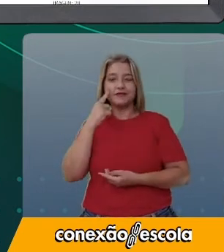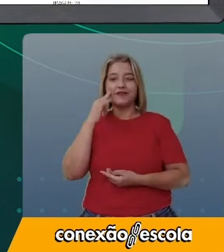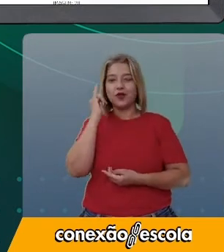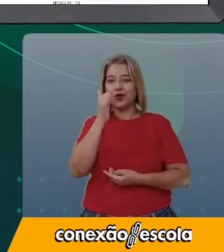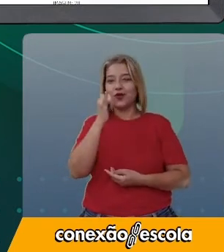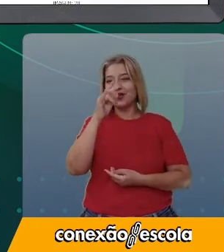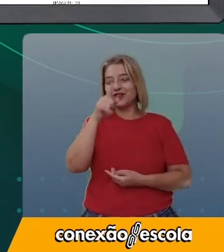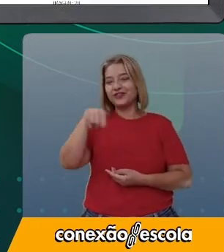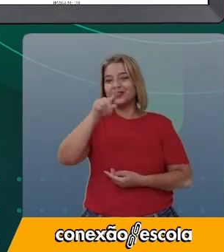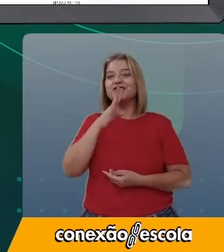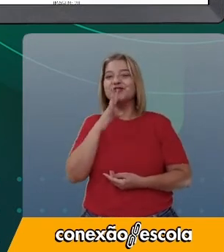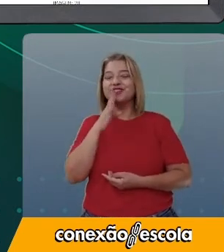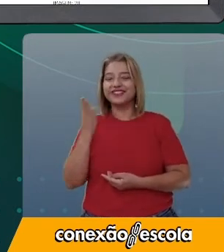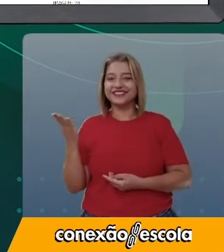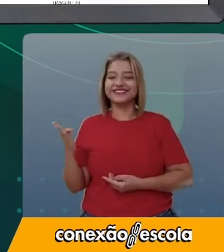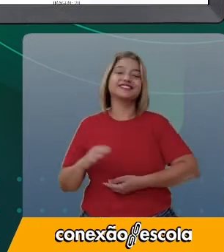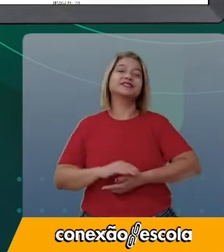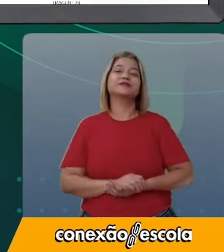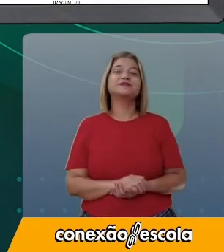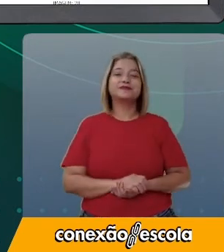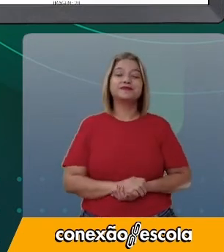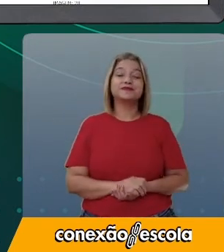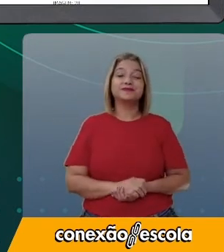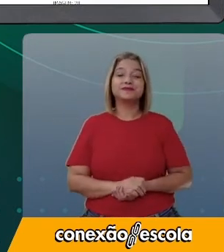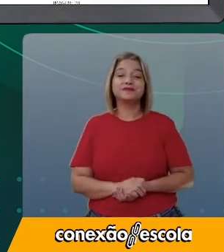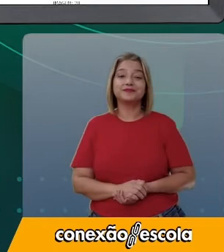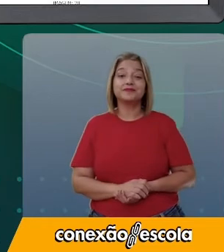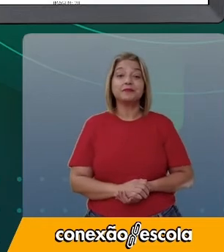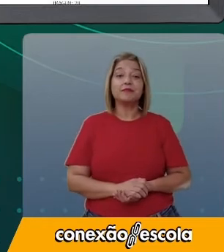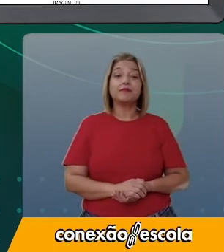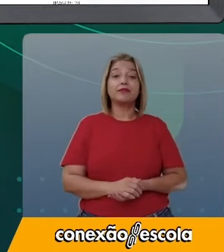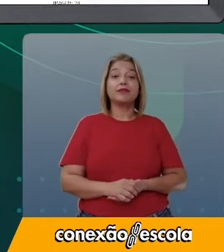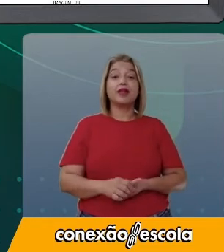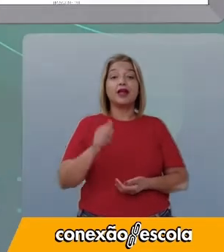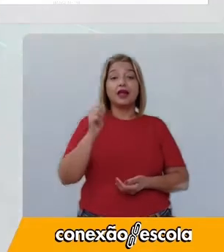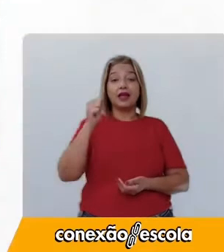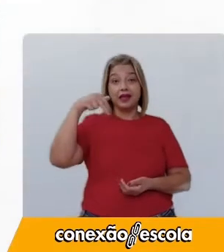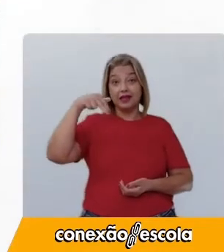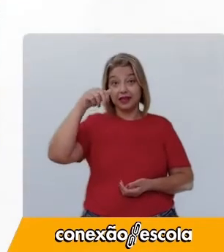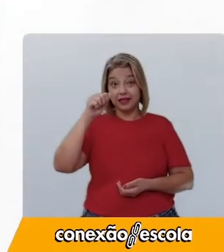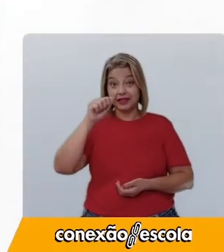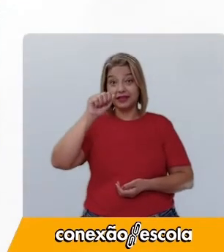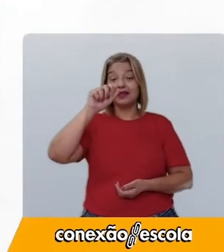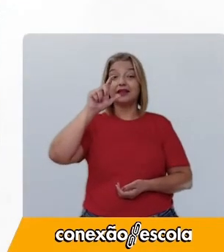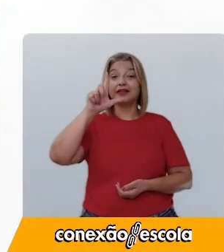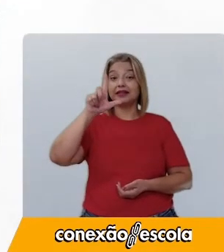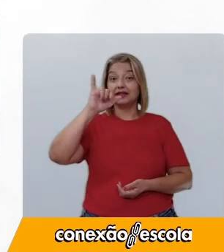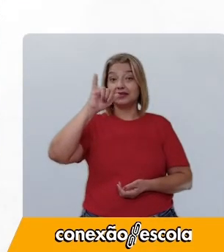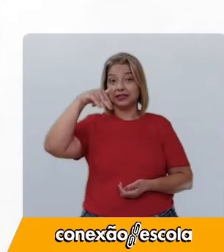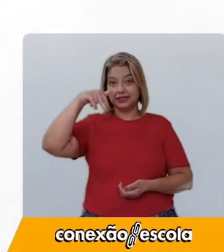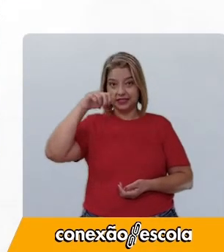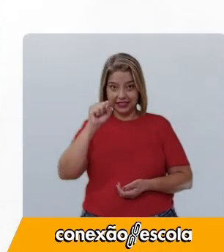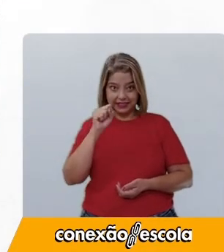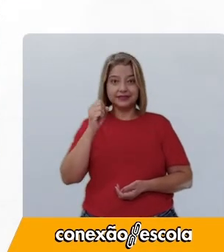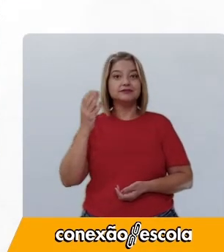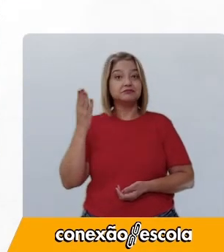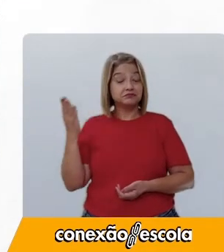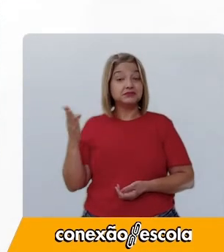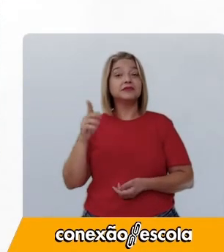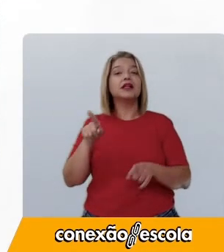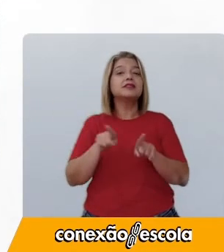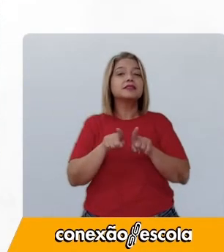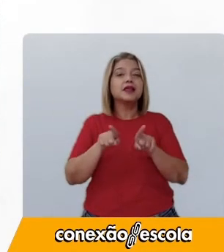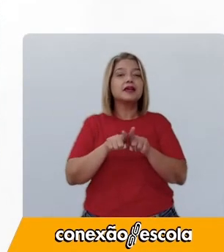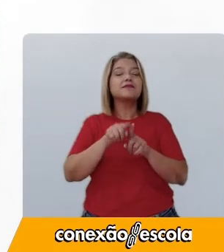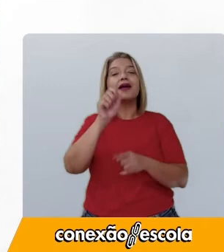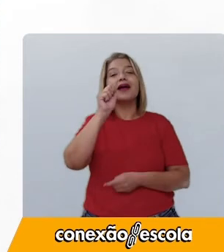ver já já sobre Cora. Ana Lins dos Guimarães Peixoto era conhecida também